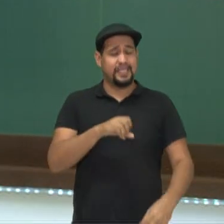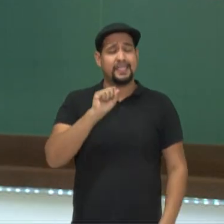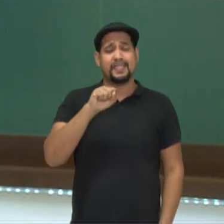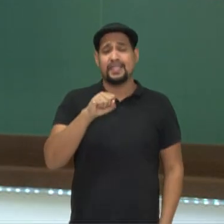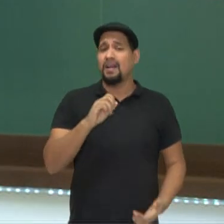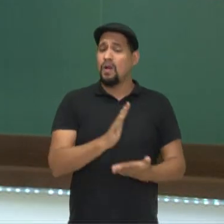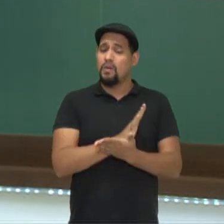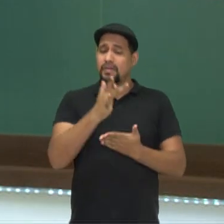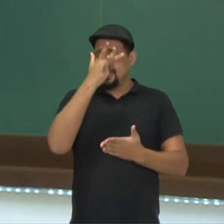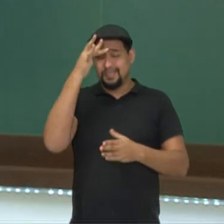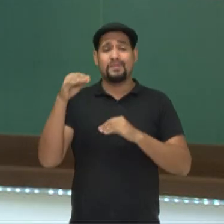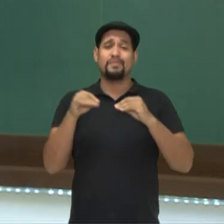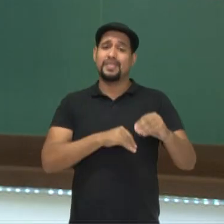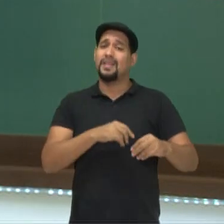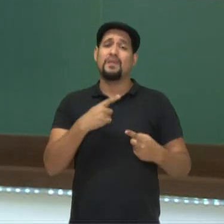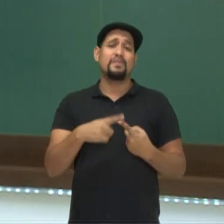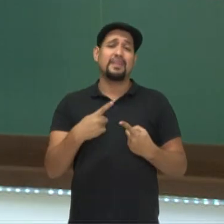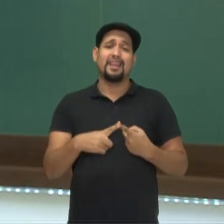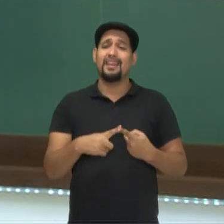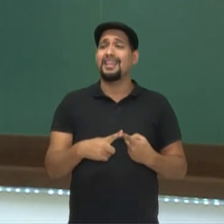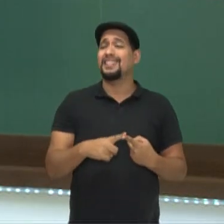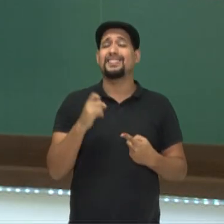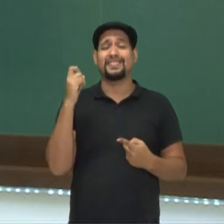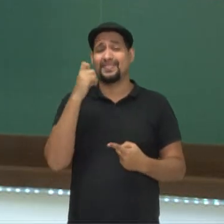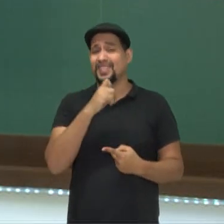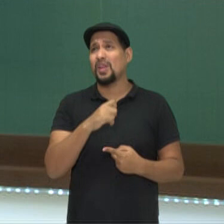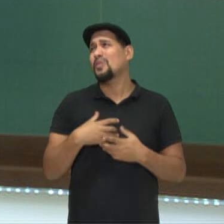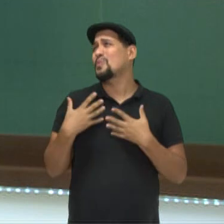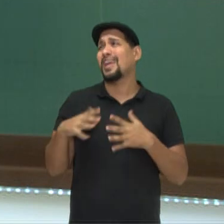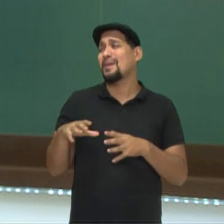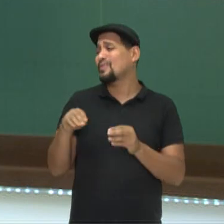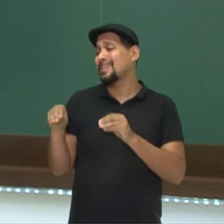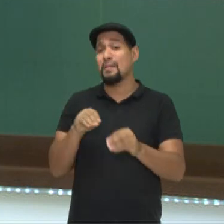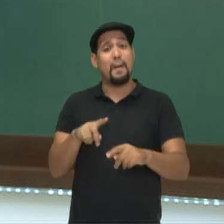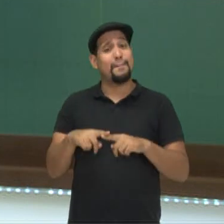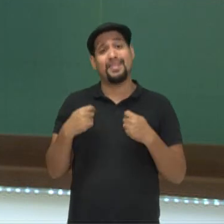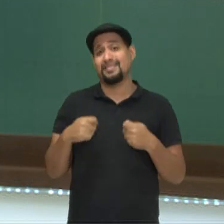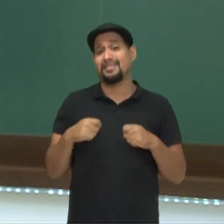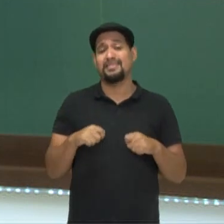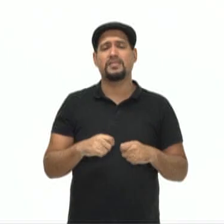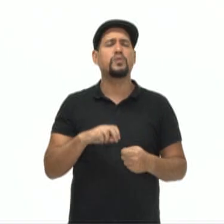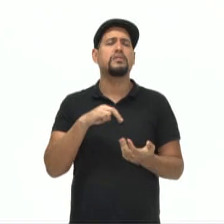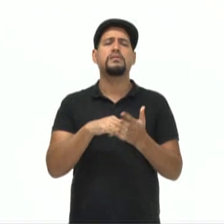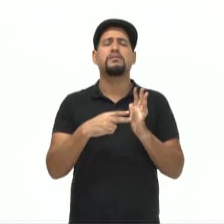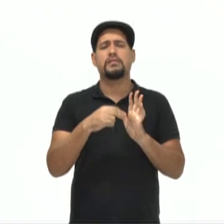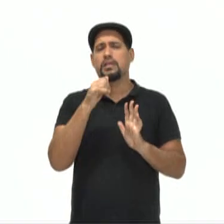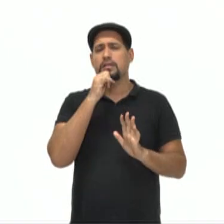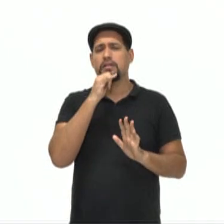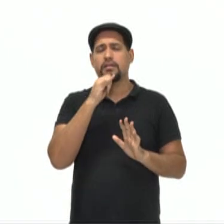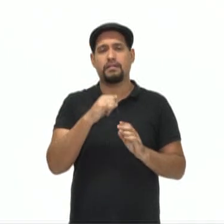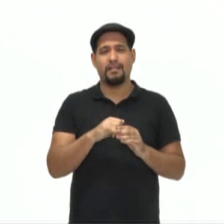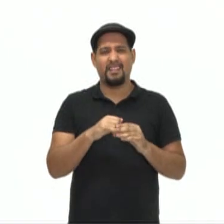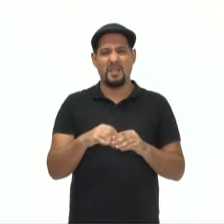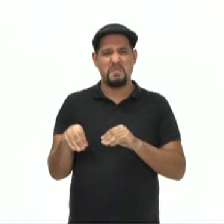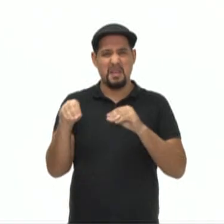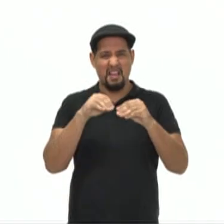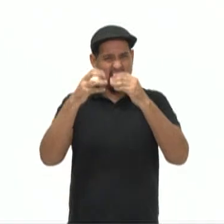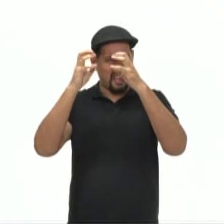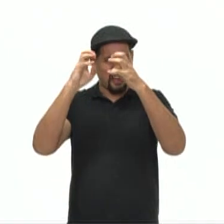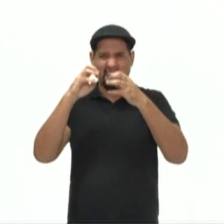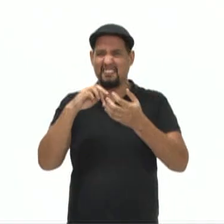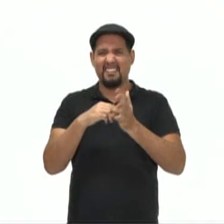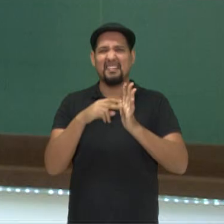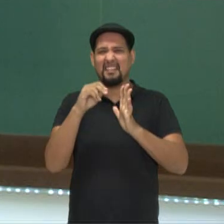porque quer, mas porque é obrigado. A gente vai entender isso aqui. O que é migração de cérebro? Pega a cabeça de